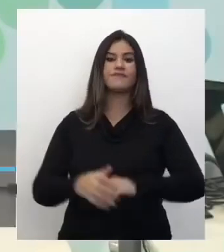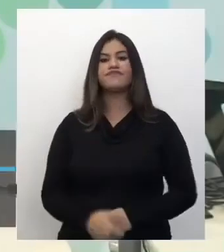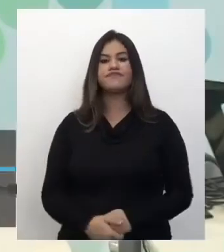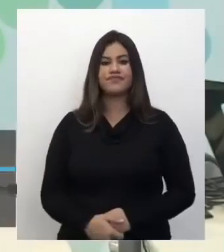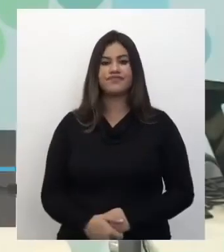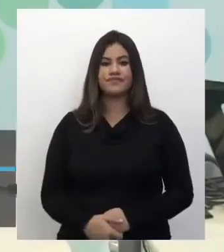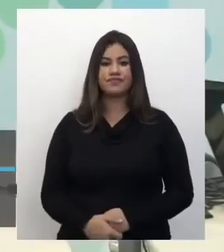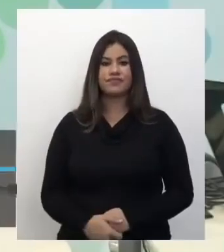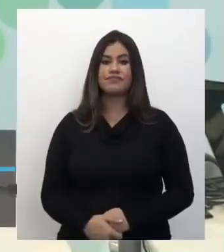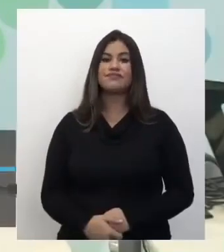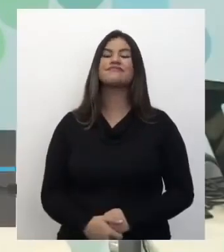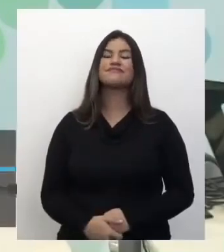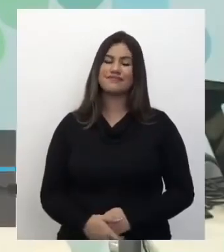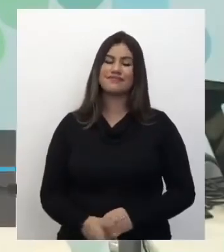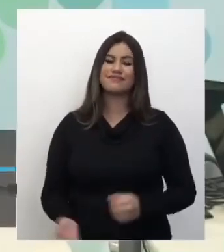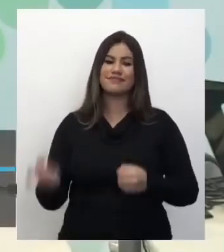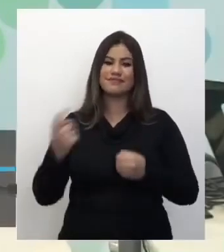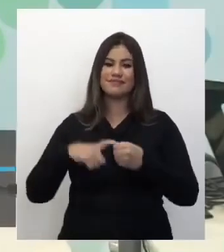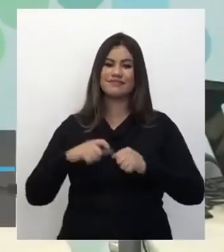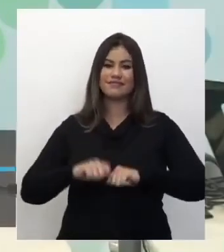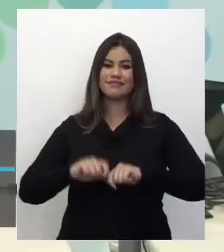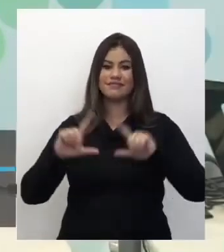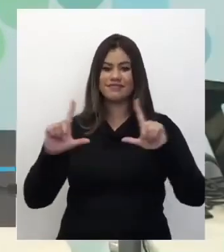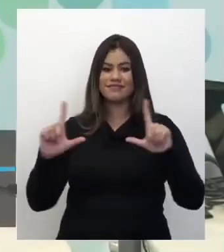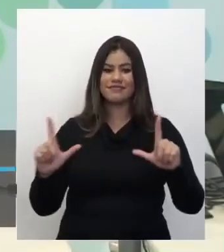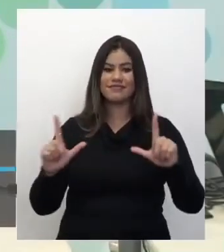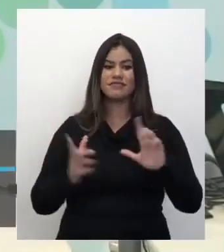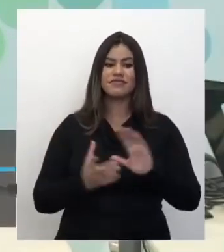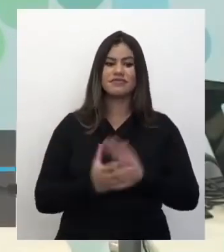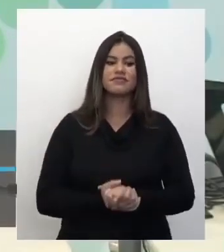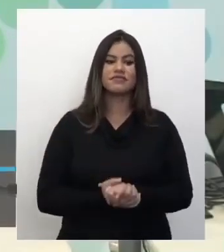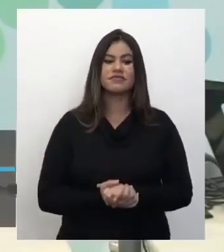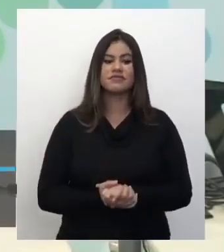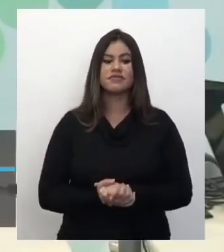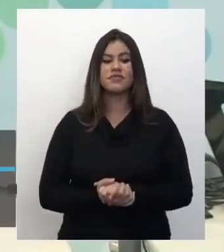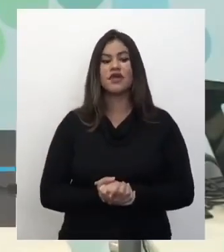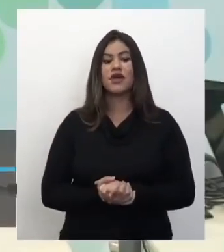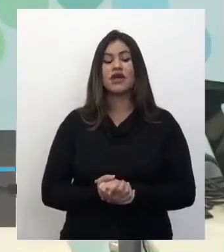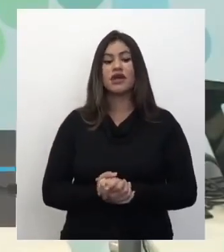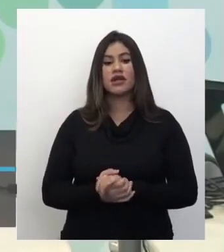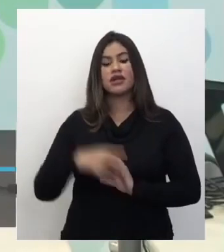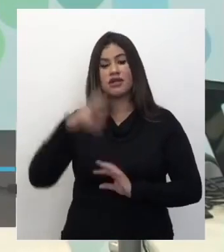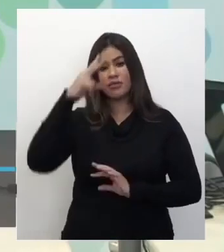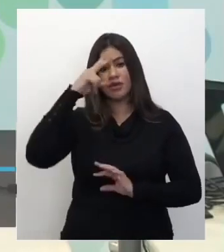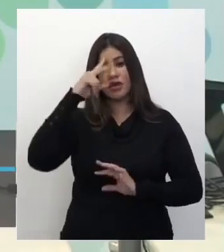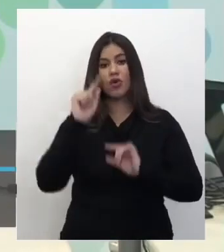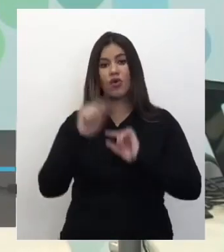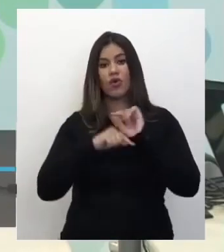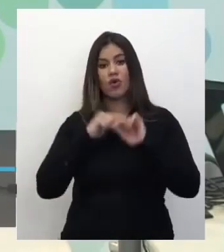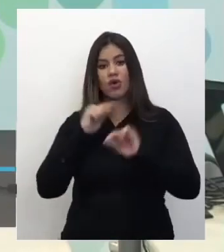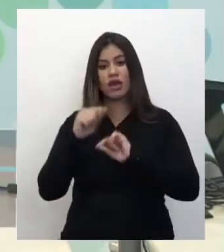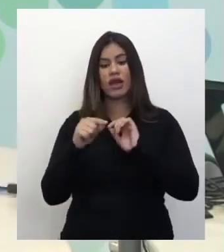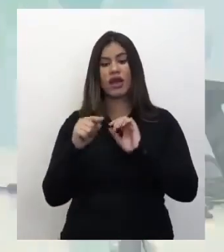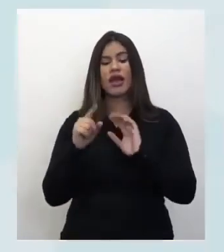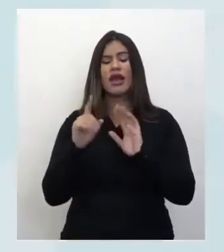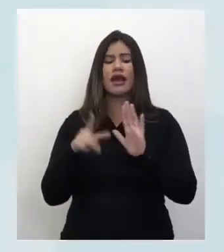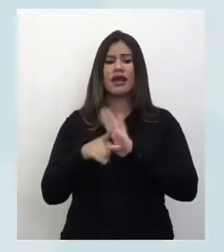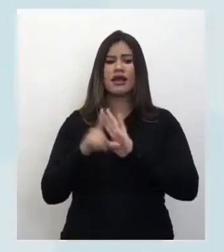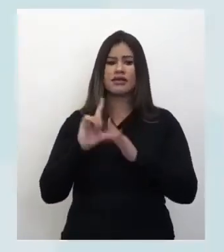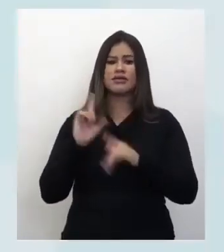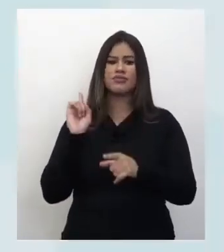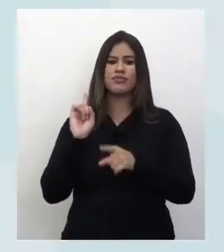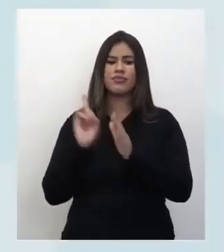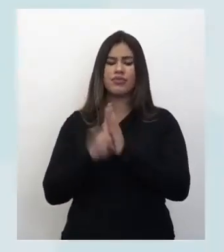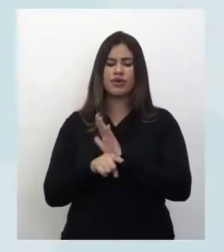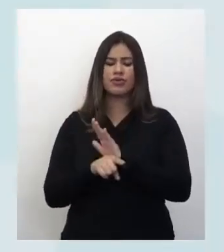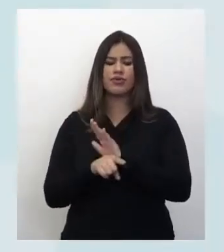Muito bem, estamos de volta. Lembrando, né, que o início desse vídeo nós tivemos um questionamento. Por que o sensoriamento remoto